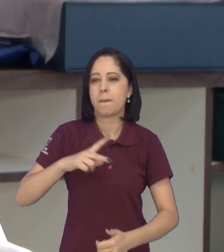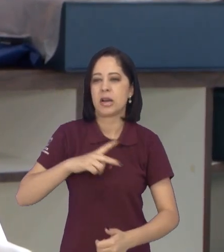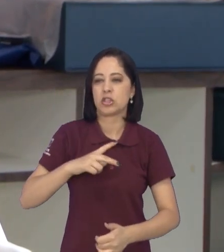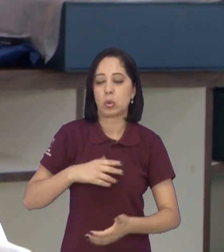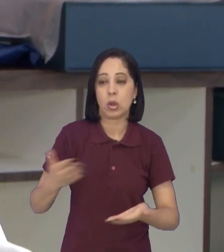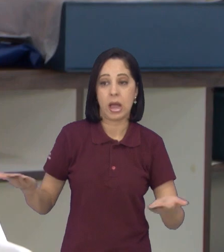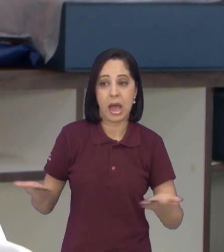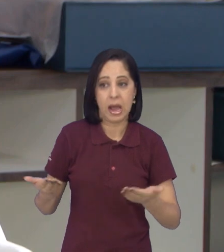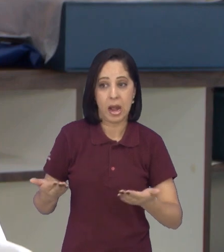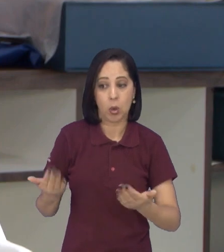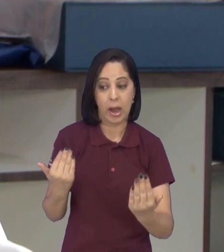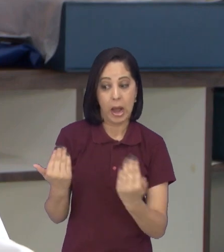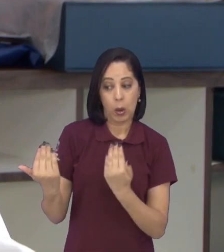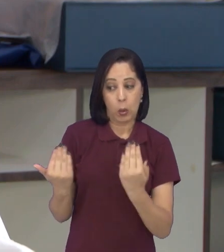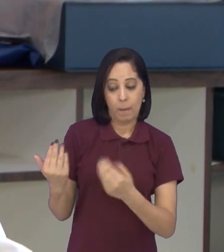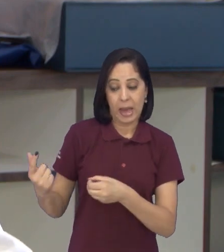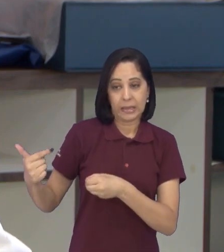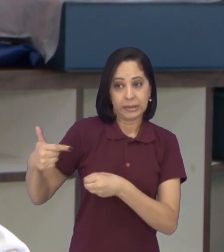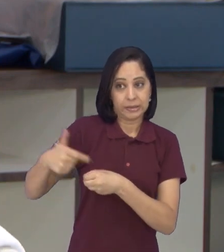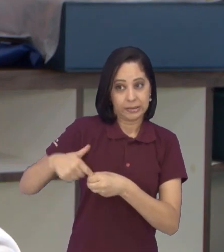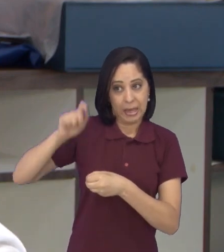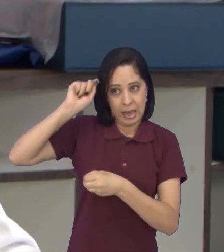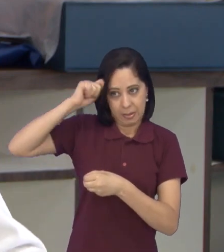essa sua frase.